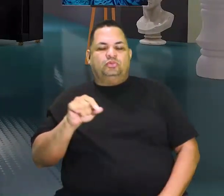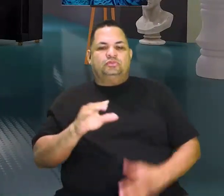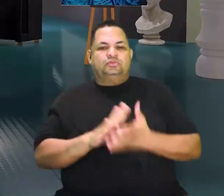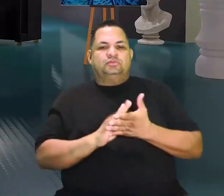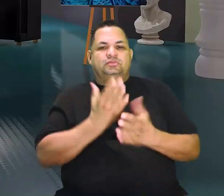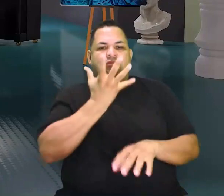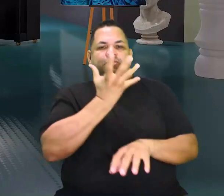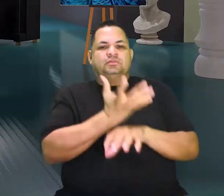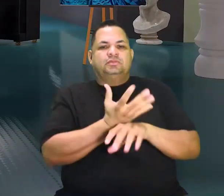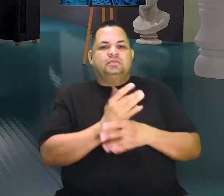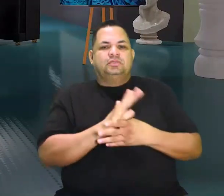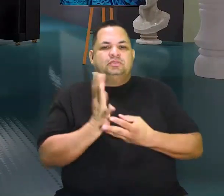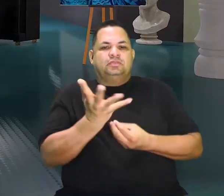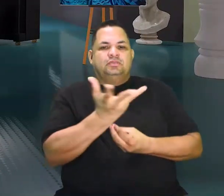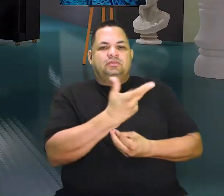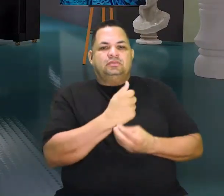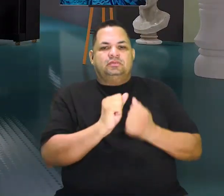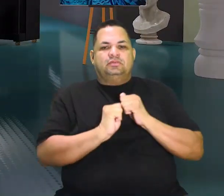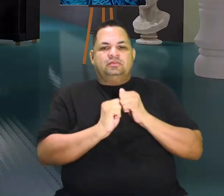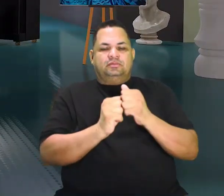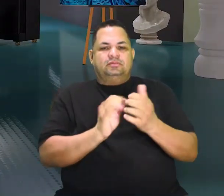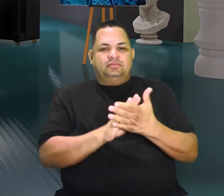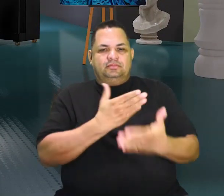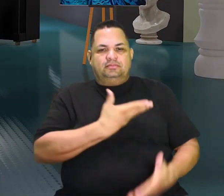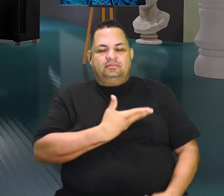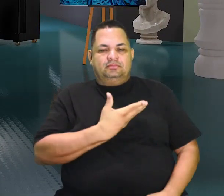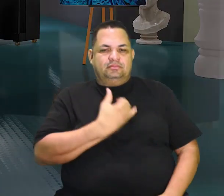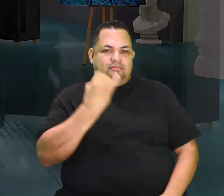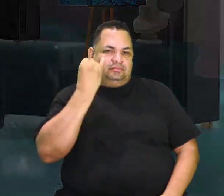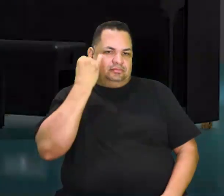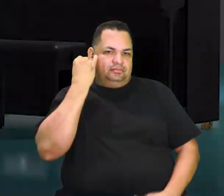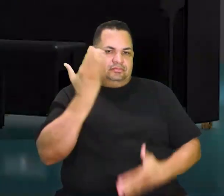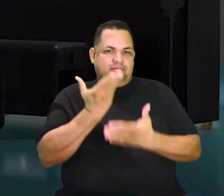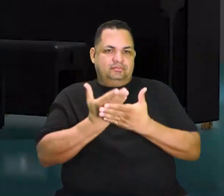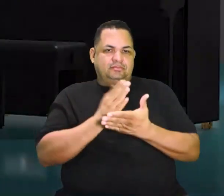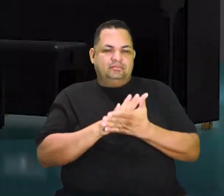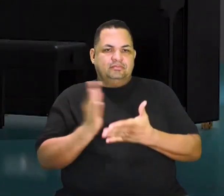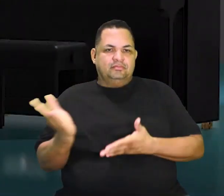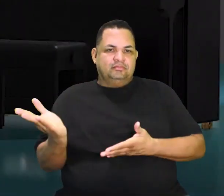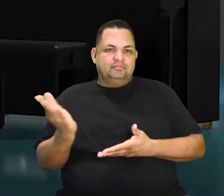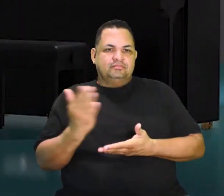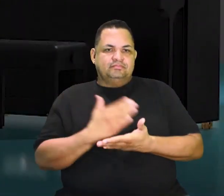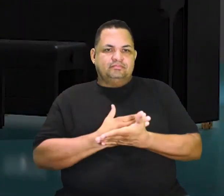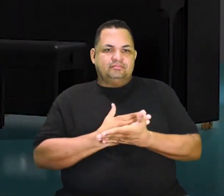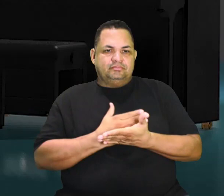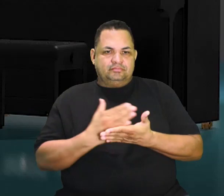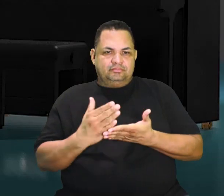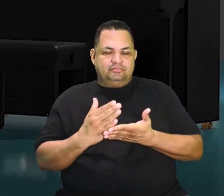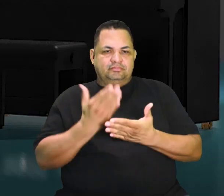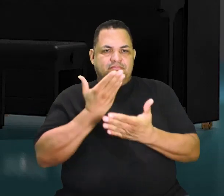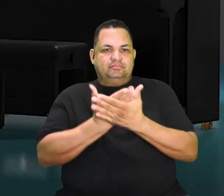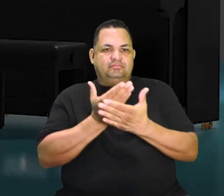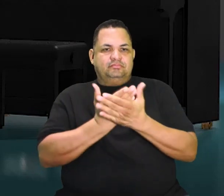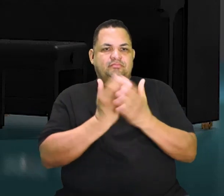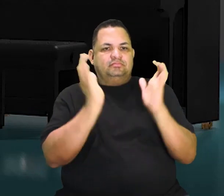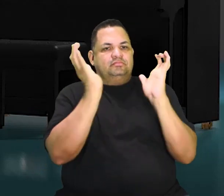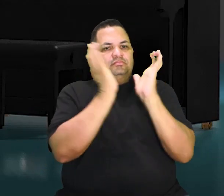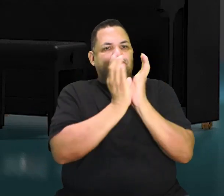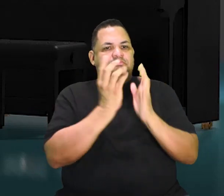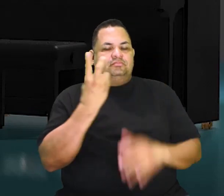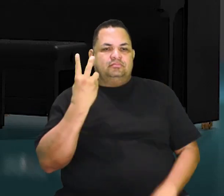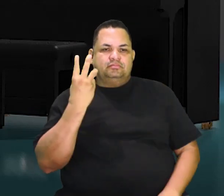curricular de arte, junto com meu amigo Sâmio, nosso intérprete. Vamos dar sequência aos nossos estudos da unidade